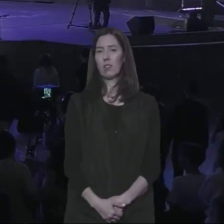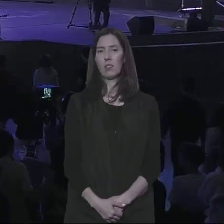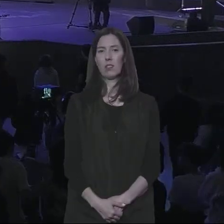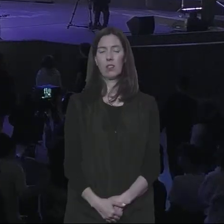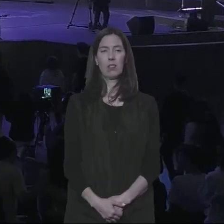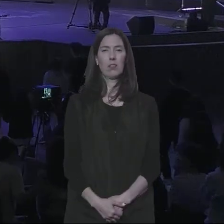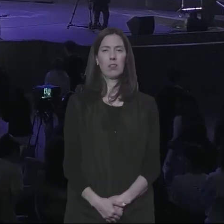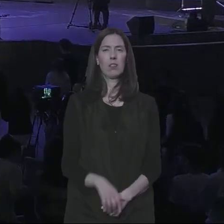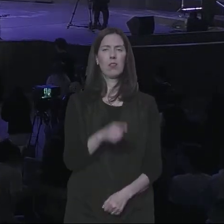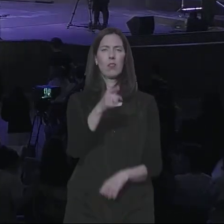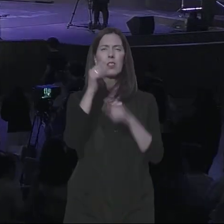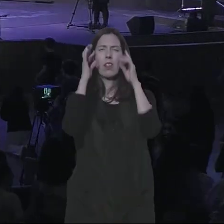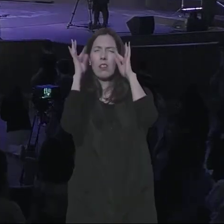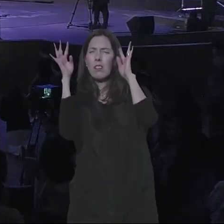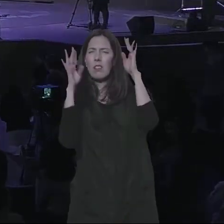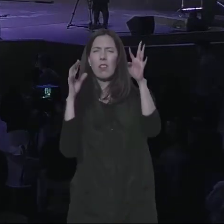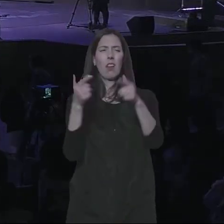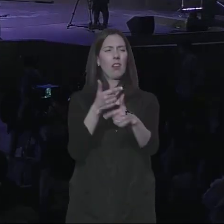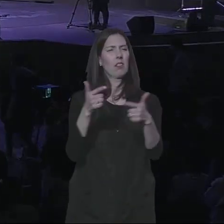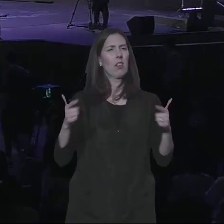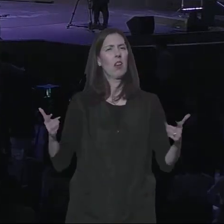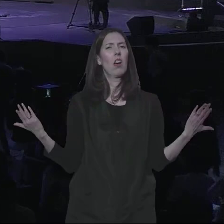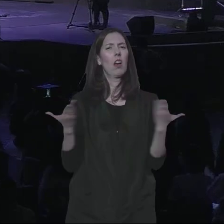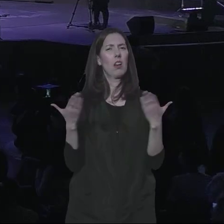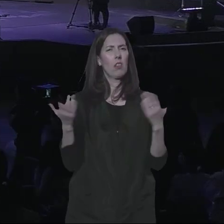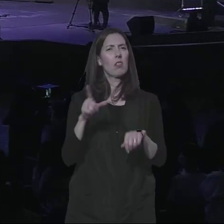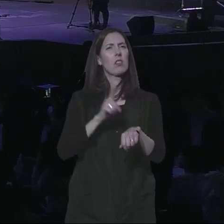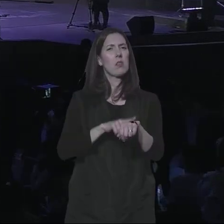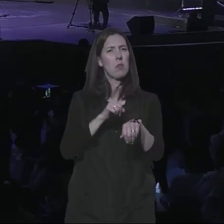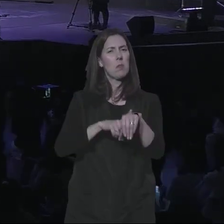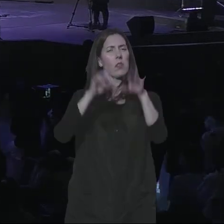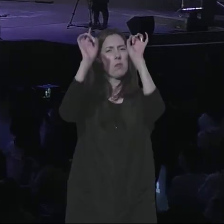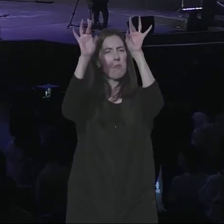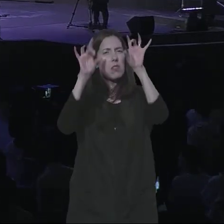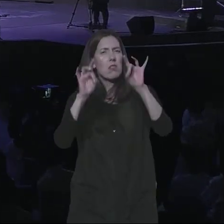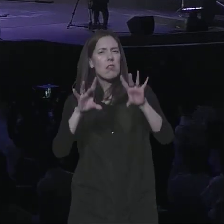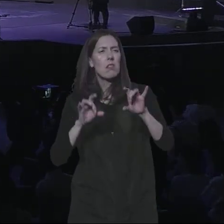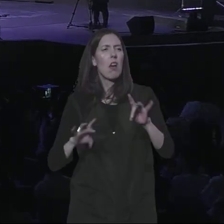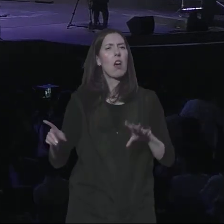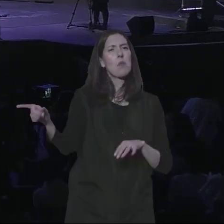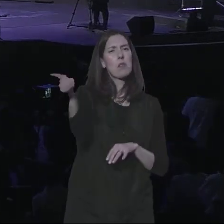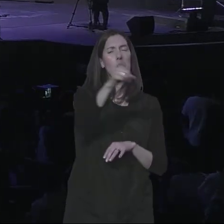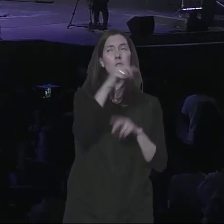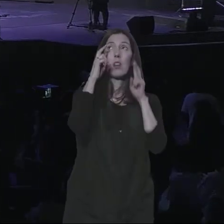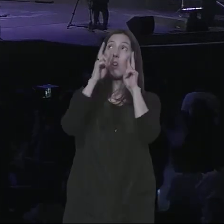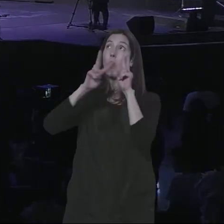Não se disperse. Use esse momento para olhar para Jesus novamente.